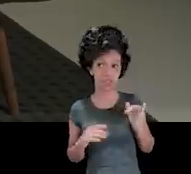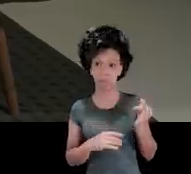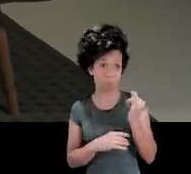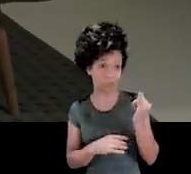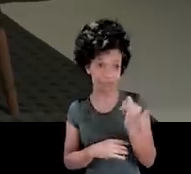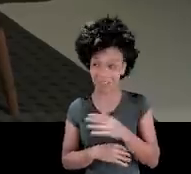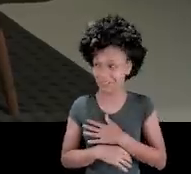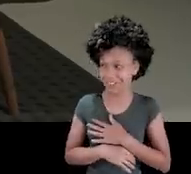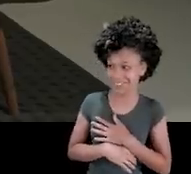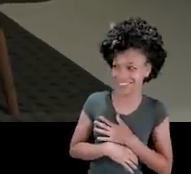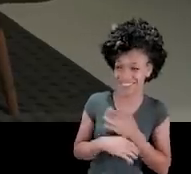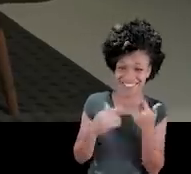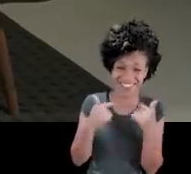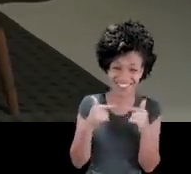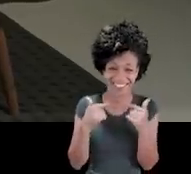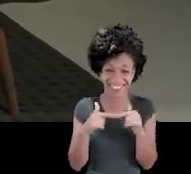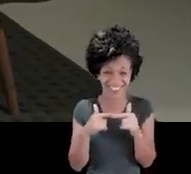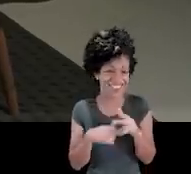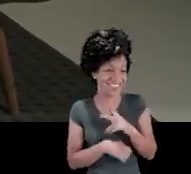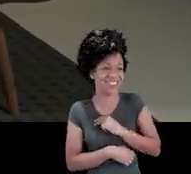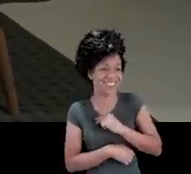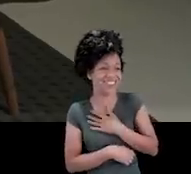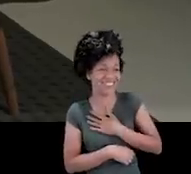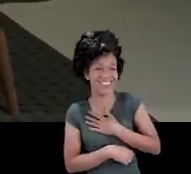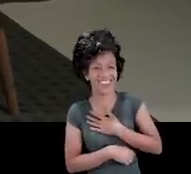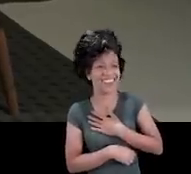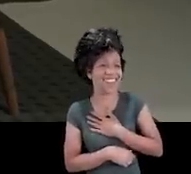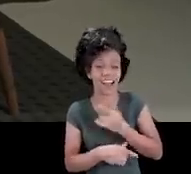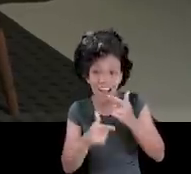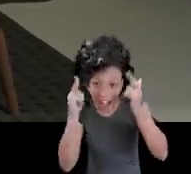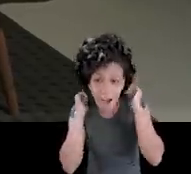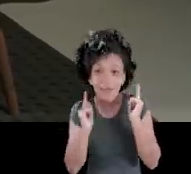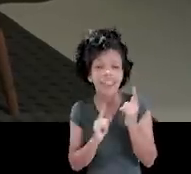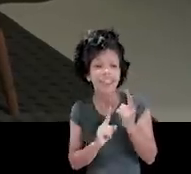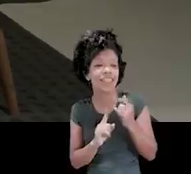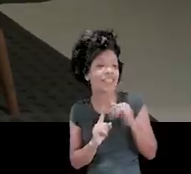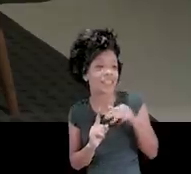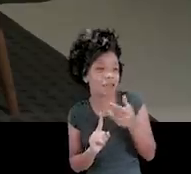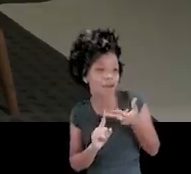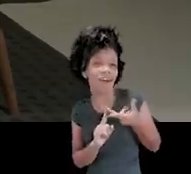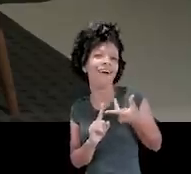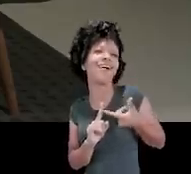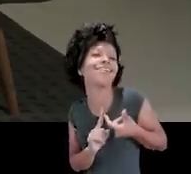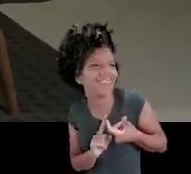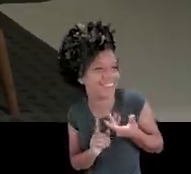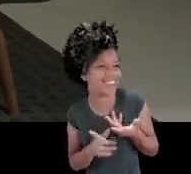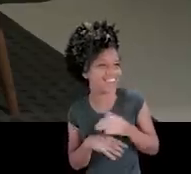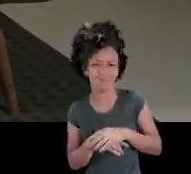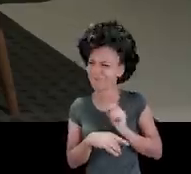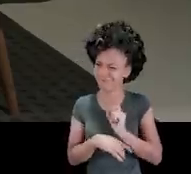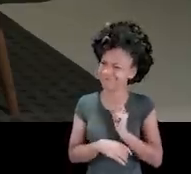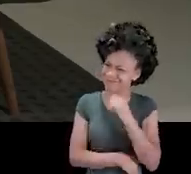importante. A careca... A careca... É um imã, irmão. A careca não é, é um minha. Imã. A careca é comunitária. Porque... O